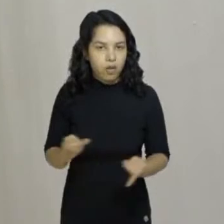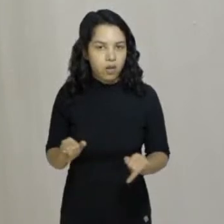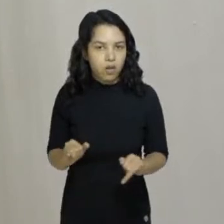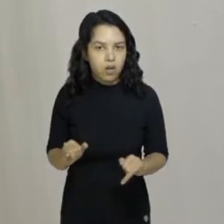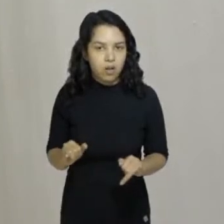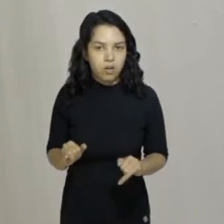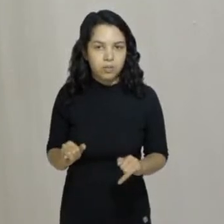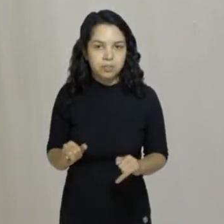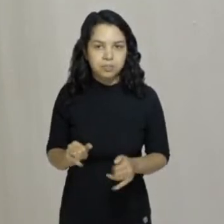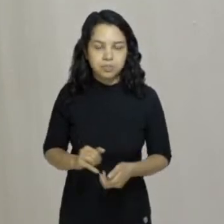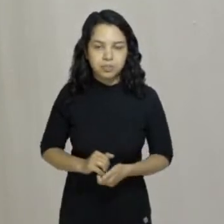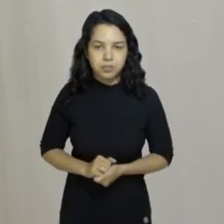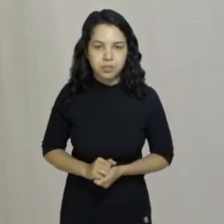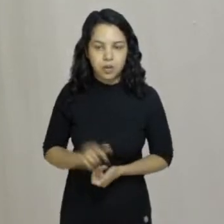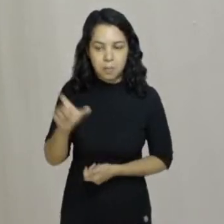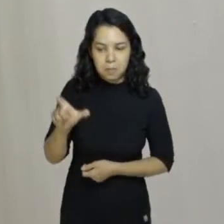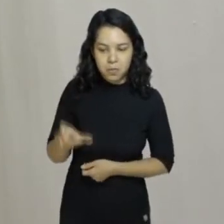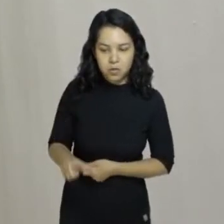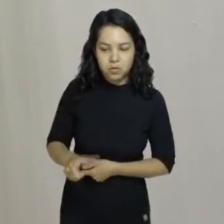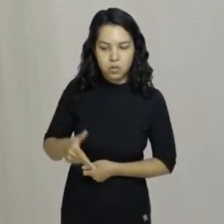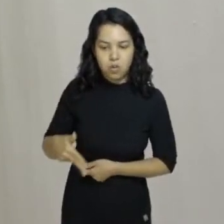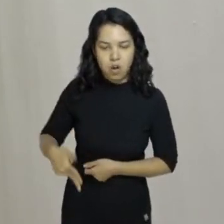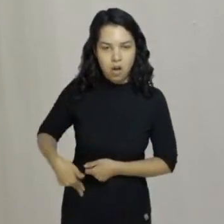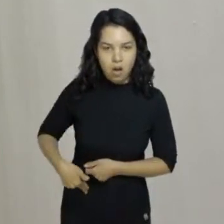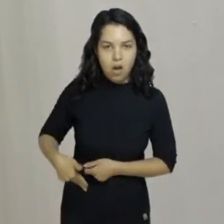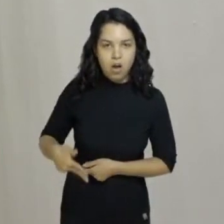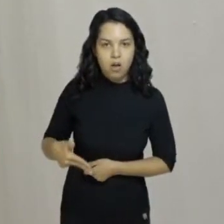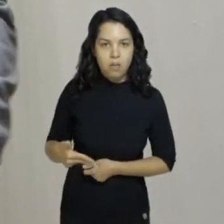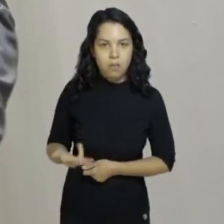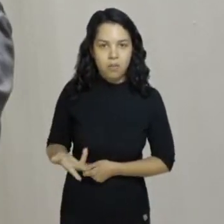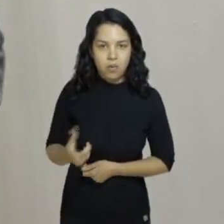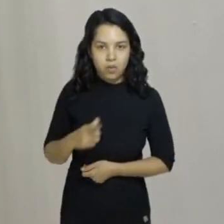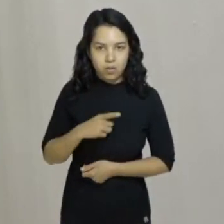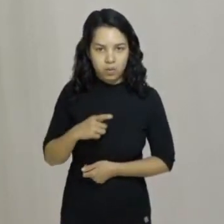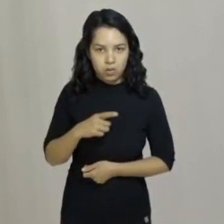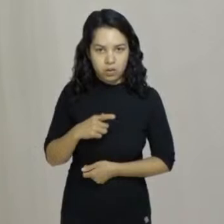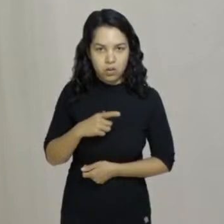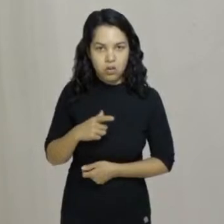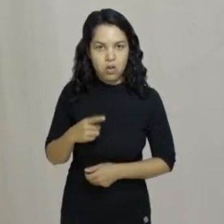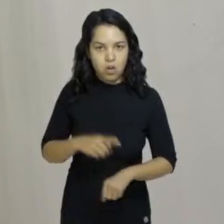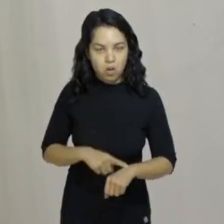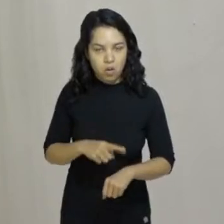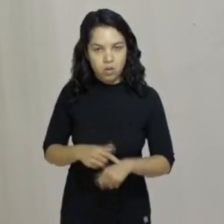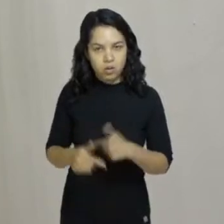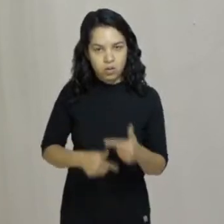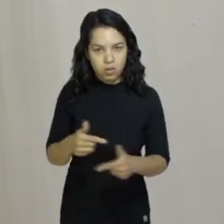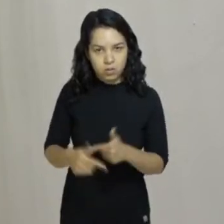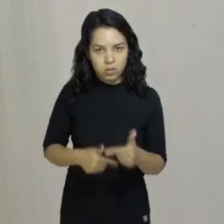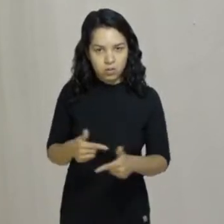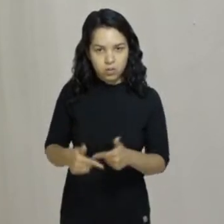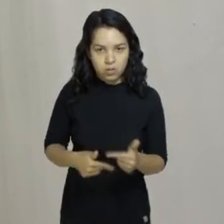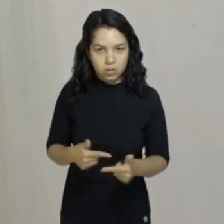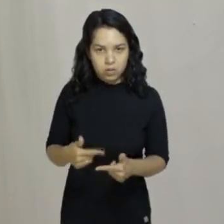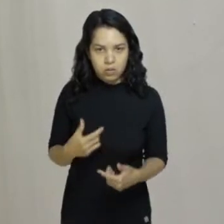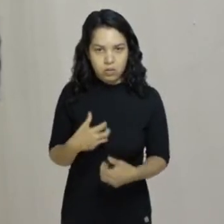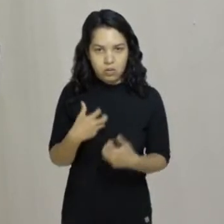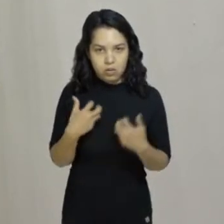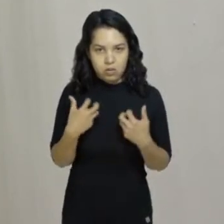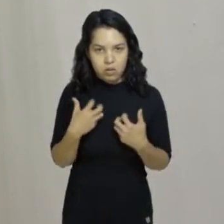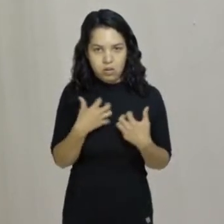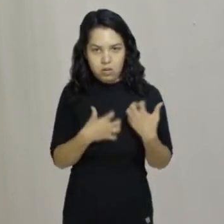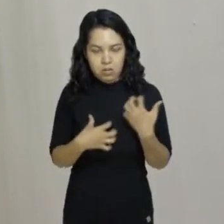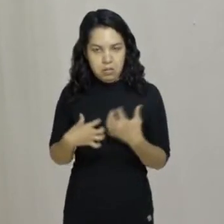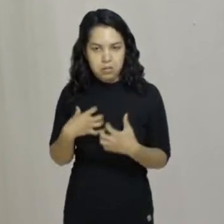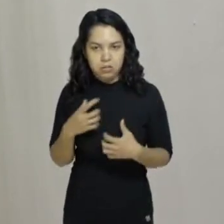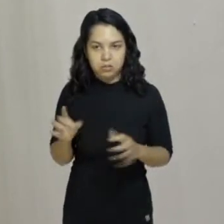de alguma forma uma pessoa armada fardada no seu horário de serviço causava algum tipo de constrangimento muito